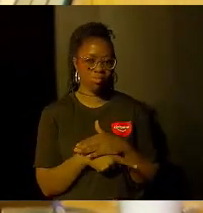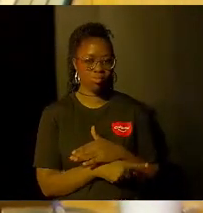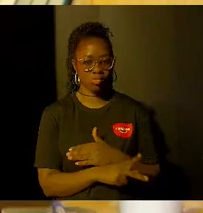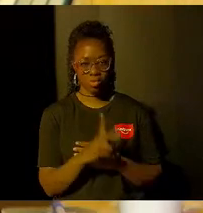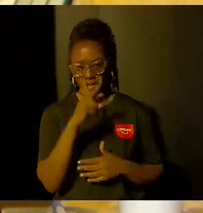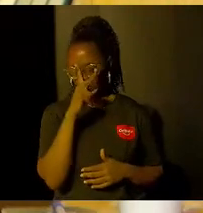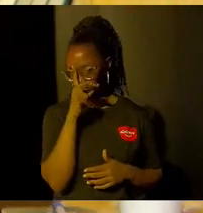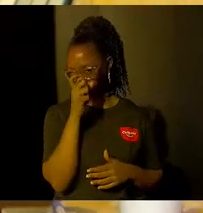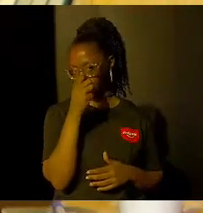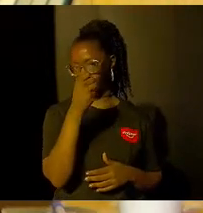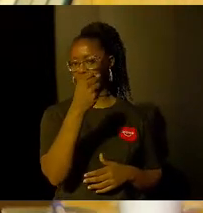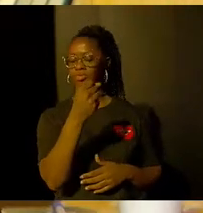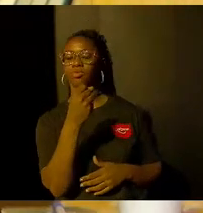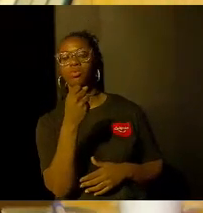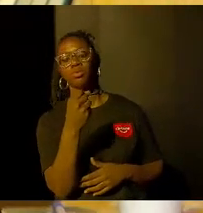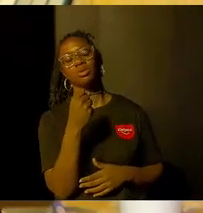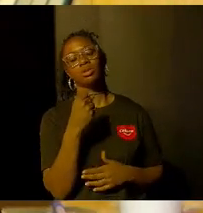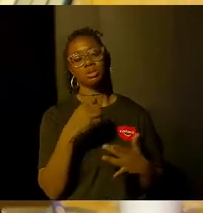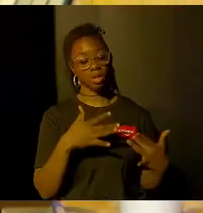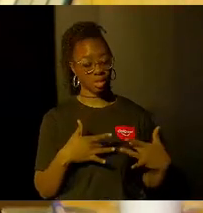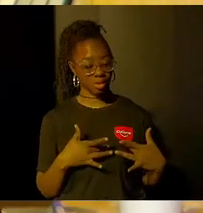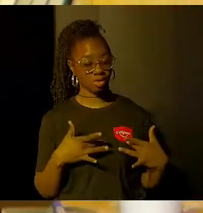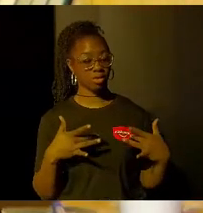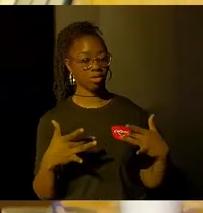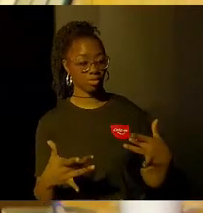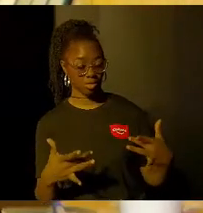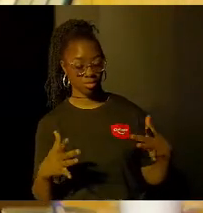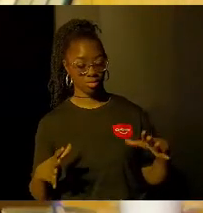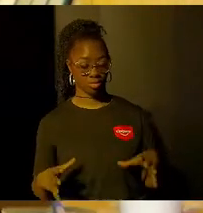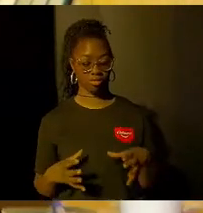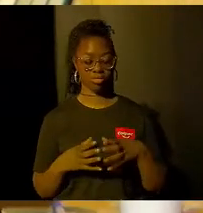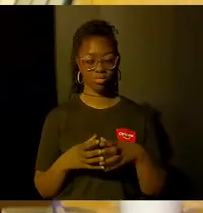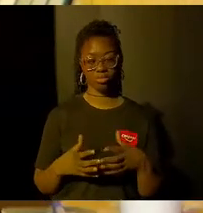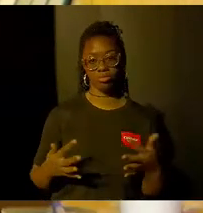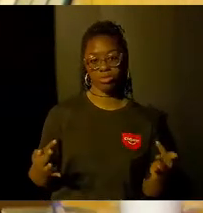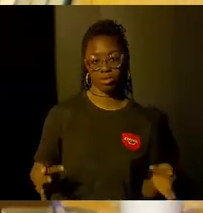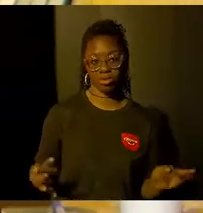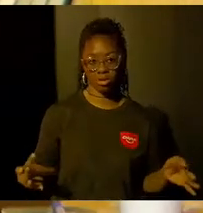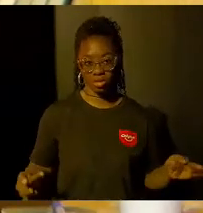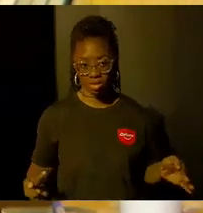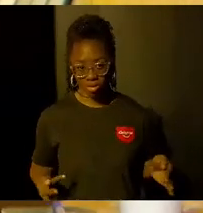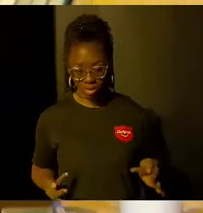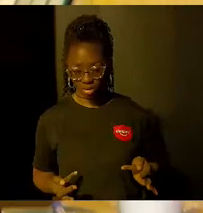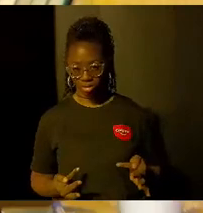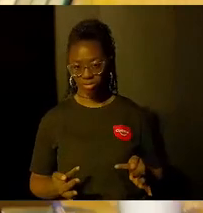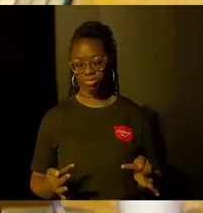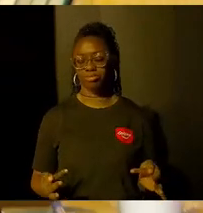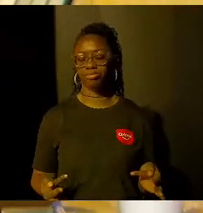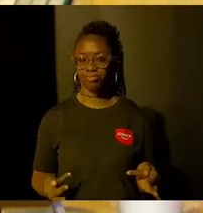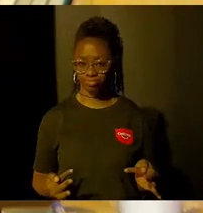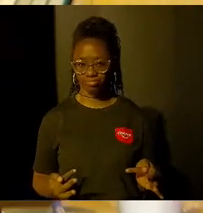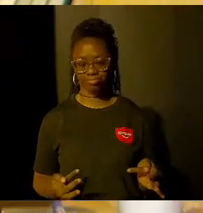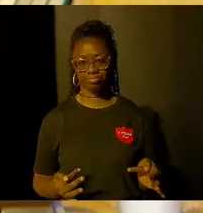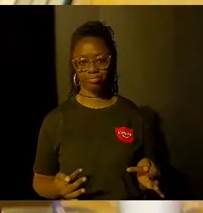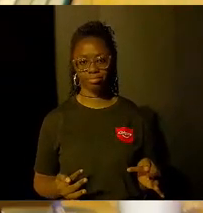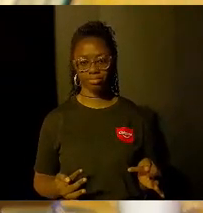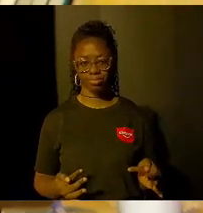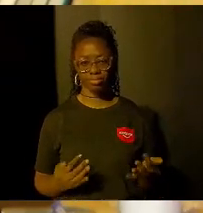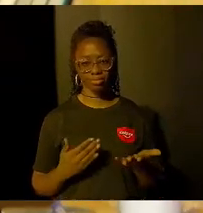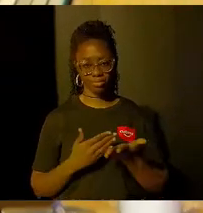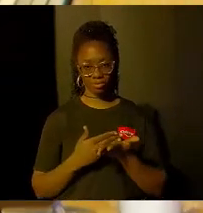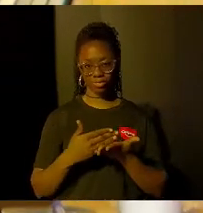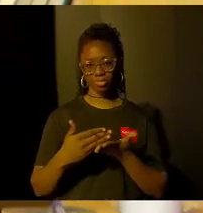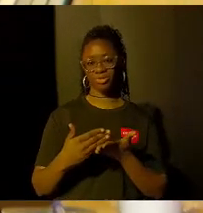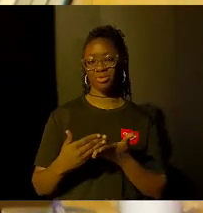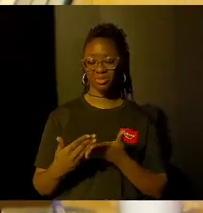força anônima e solidária da Confraria da dor mesmo que desarticulada tudo começou com